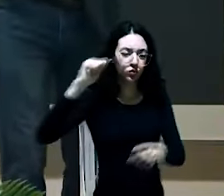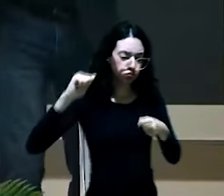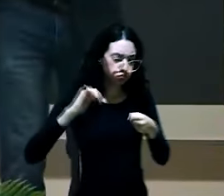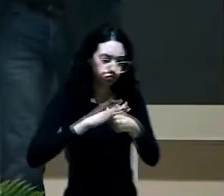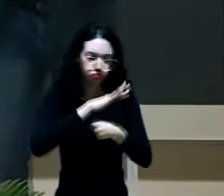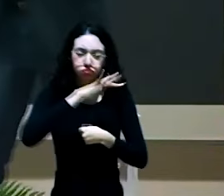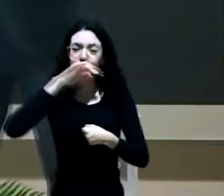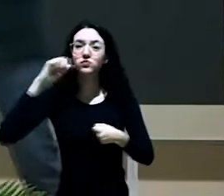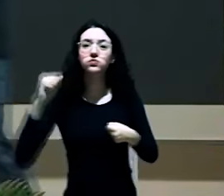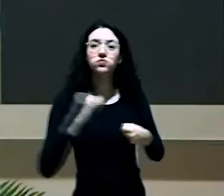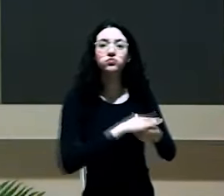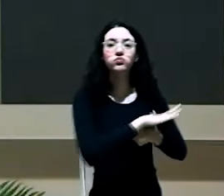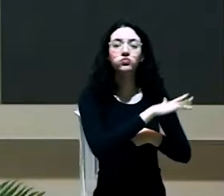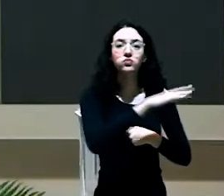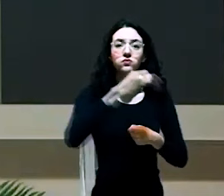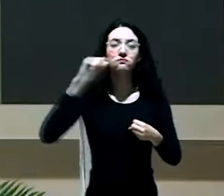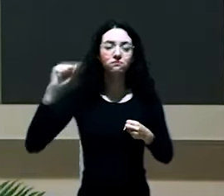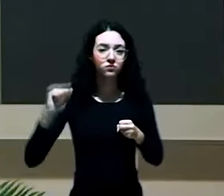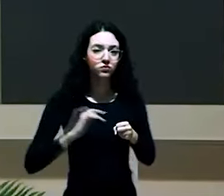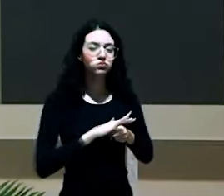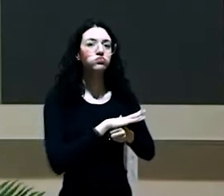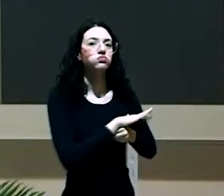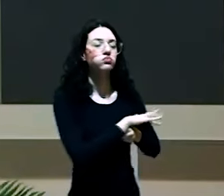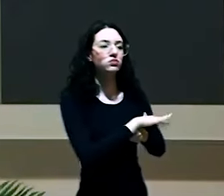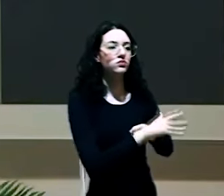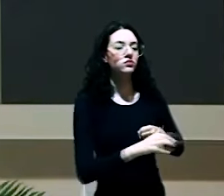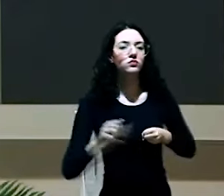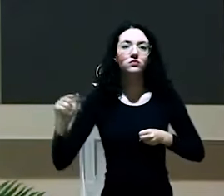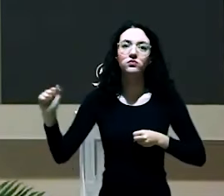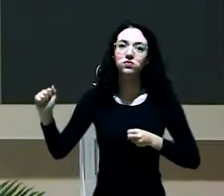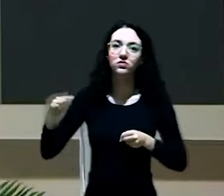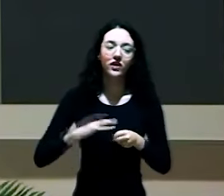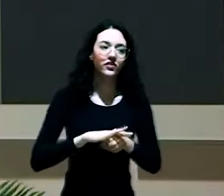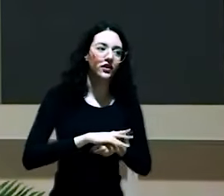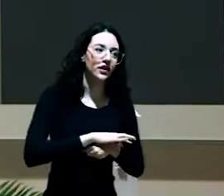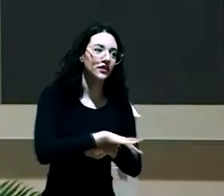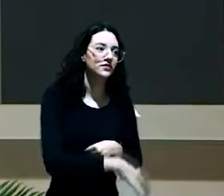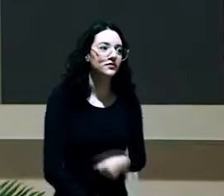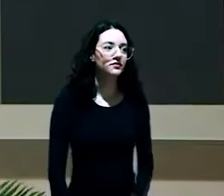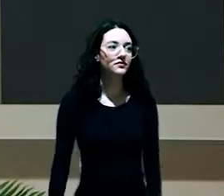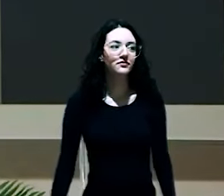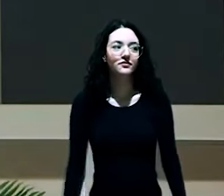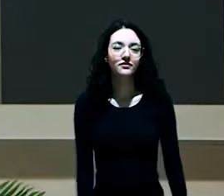Santo. Cheio do Espírito Santo. Cheio do Espírito Santo. Cheio da graça.